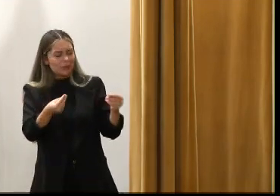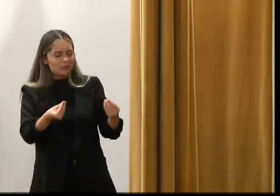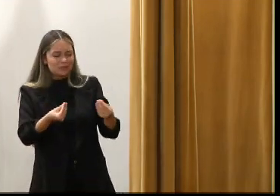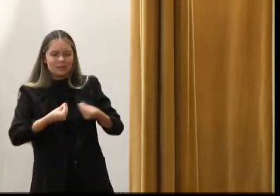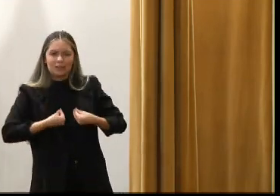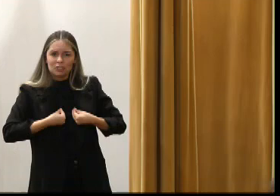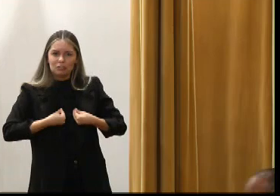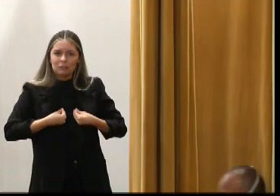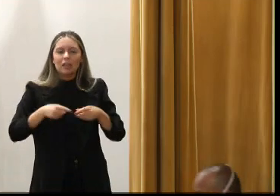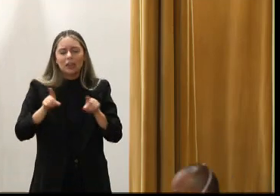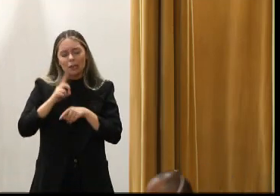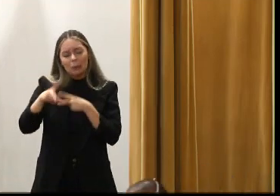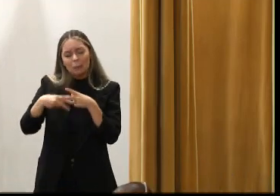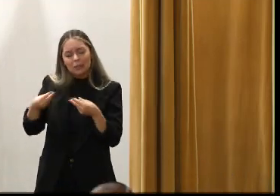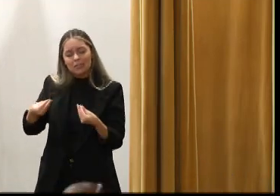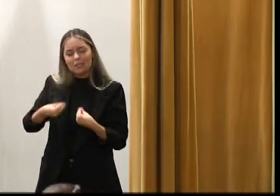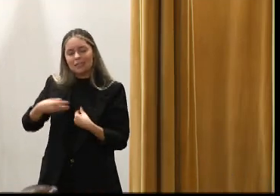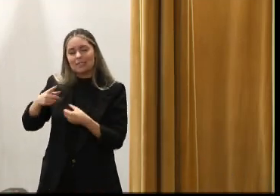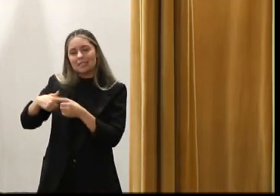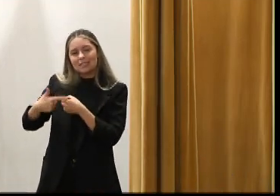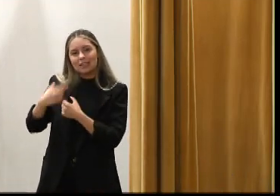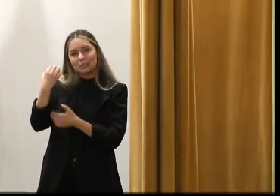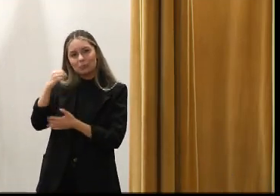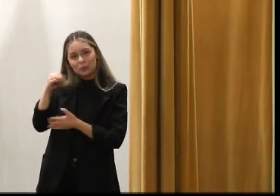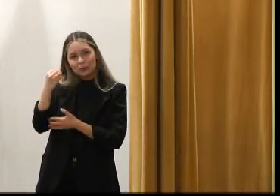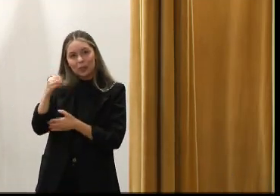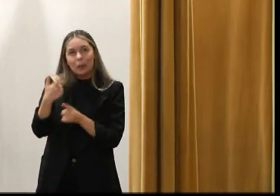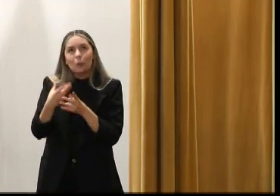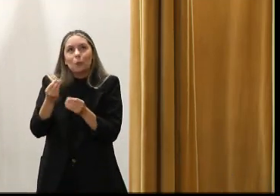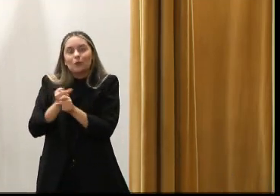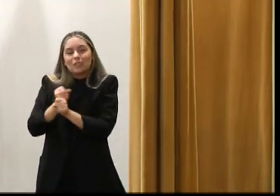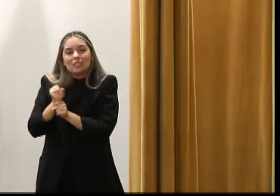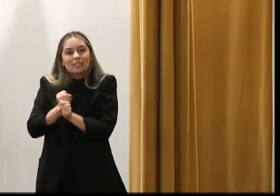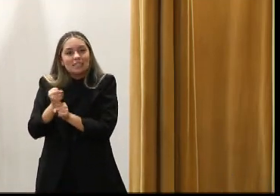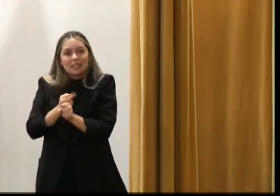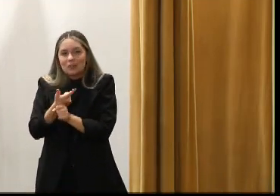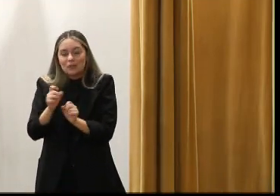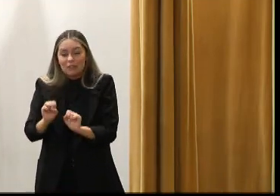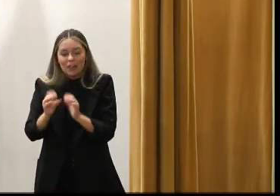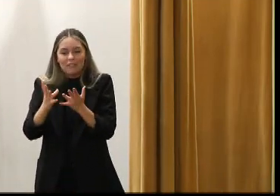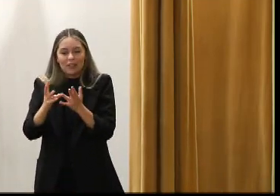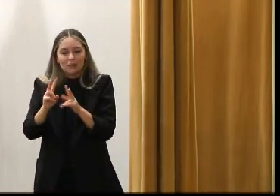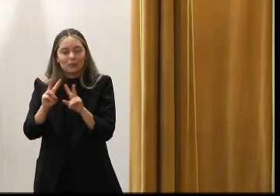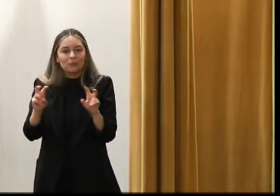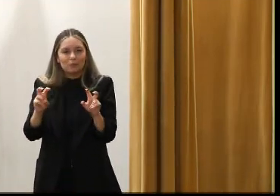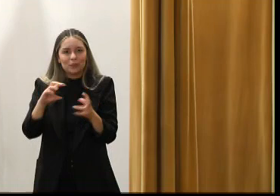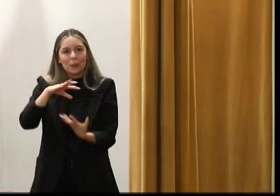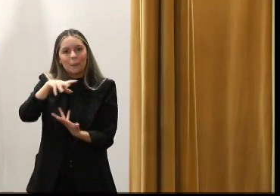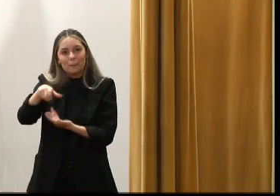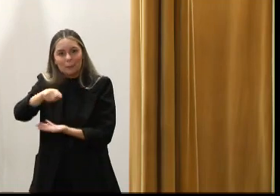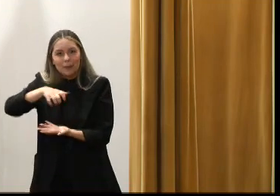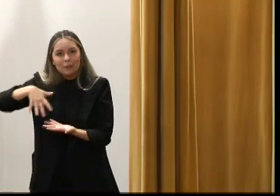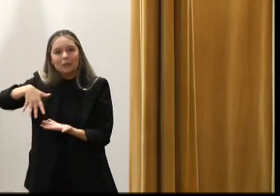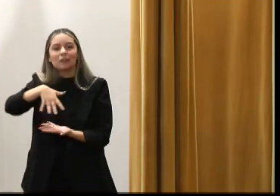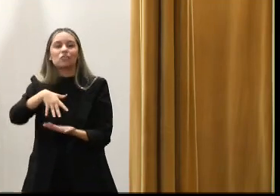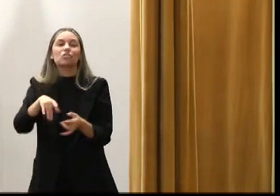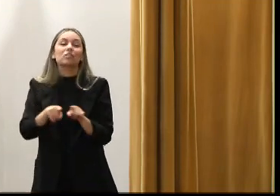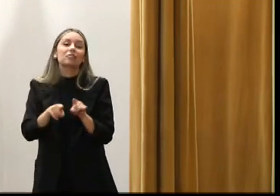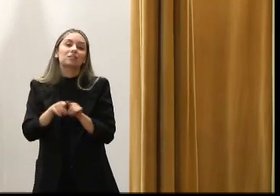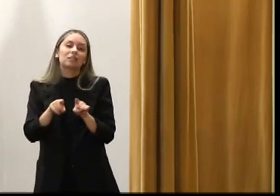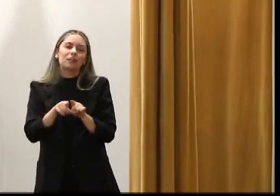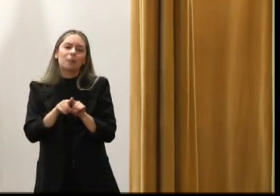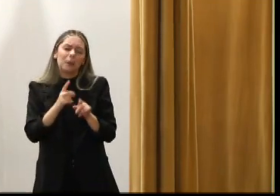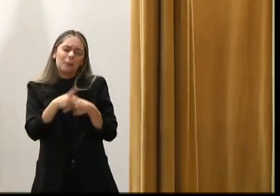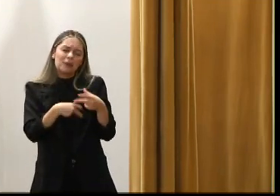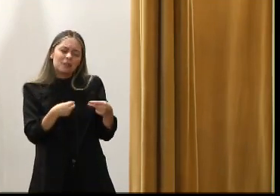para a cidade de Porto Alegre. Ficamos tantos anos sem a Conferência Municipal do Meio Ambiente, mas é um presente para a PUC também, que